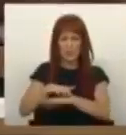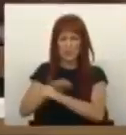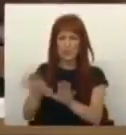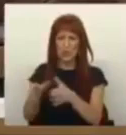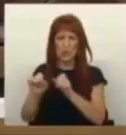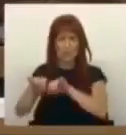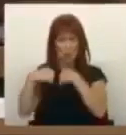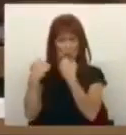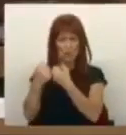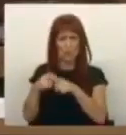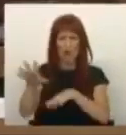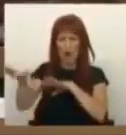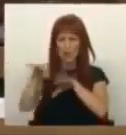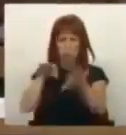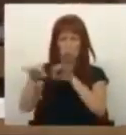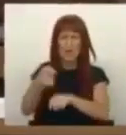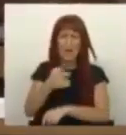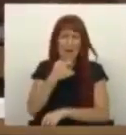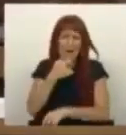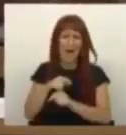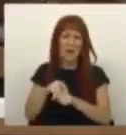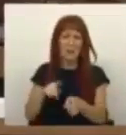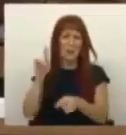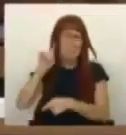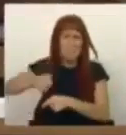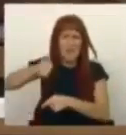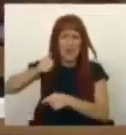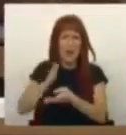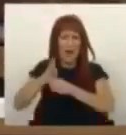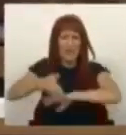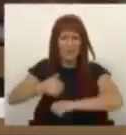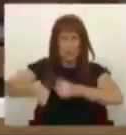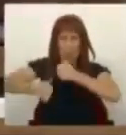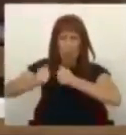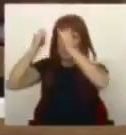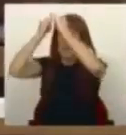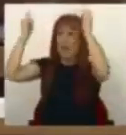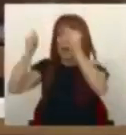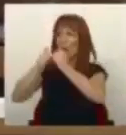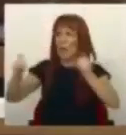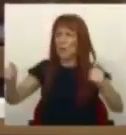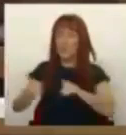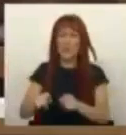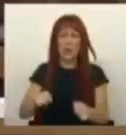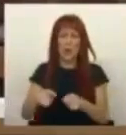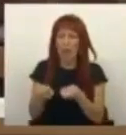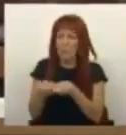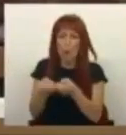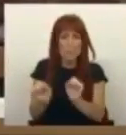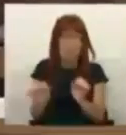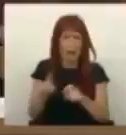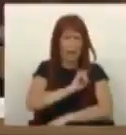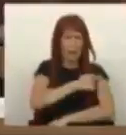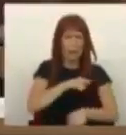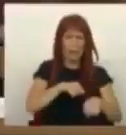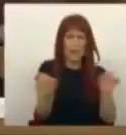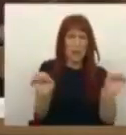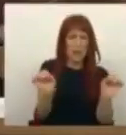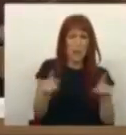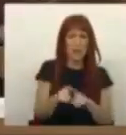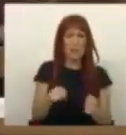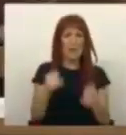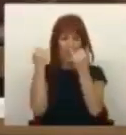dos órgãos sociais sejam escolhidos exclusivamente por mérito através de concurso internacional a proximidade ao poder político